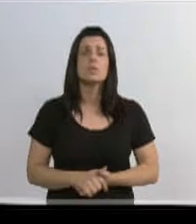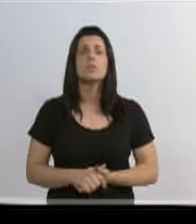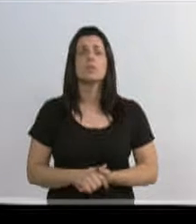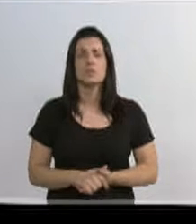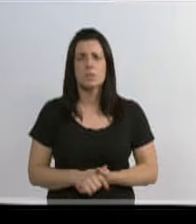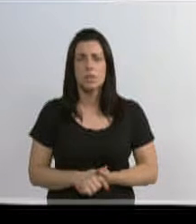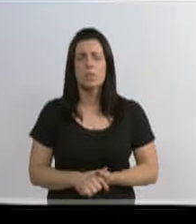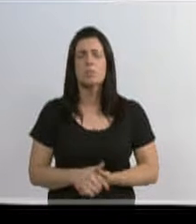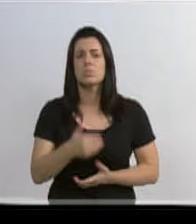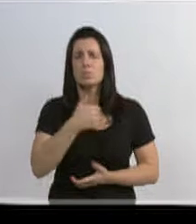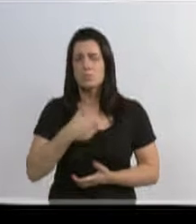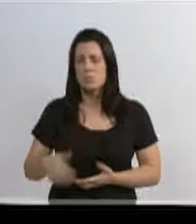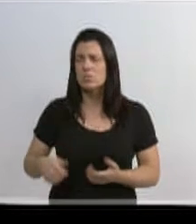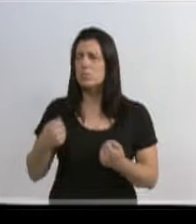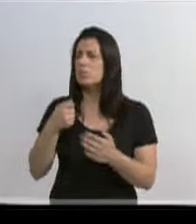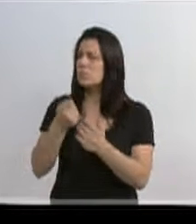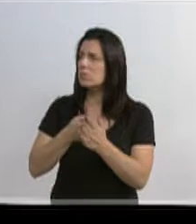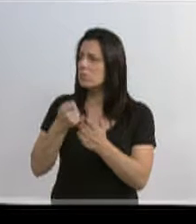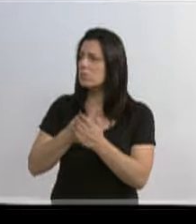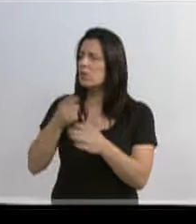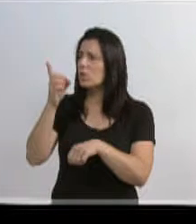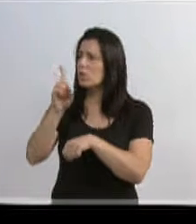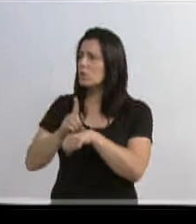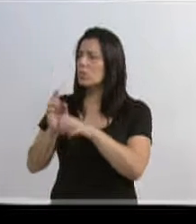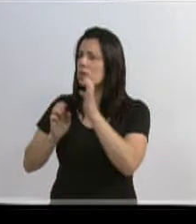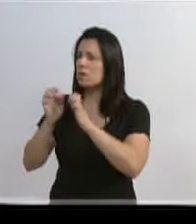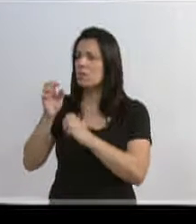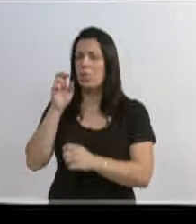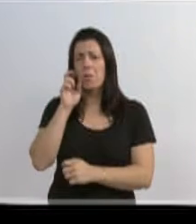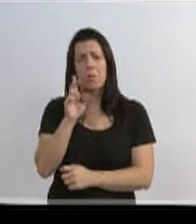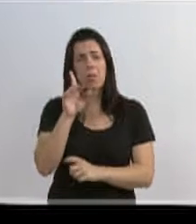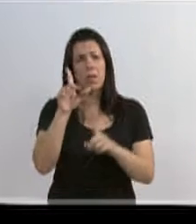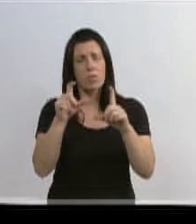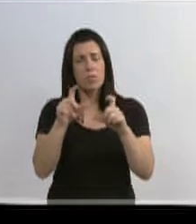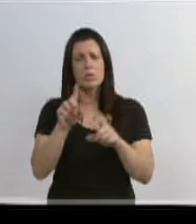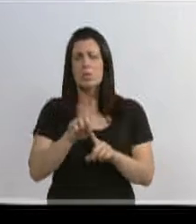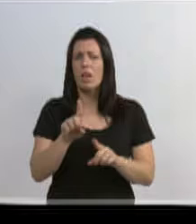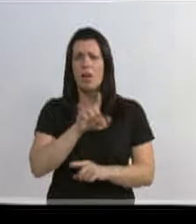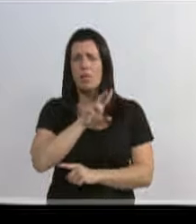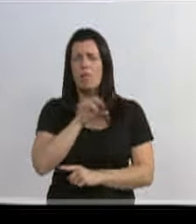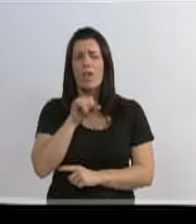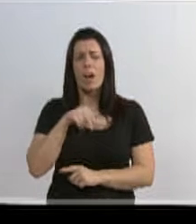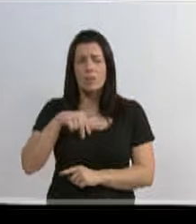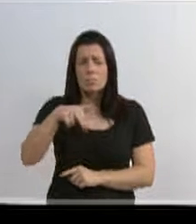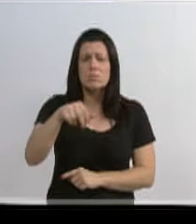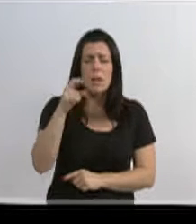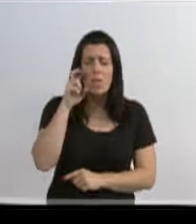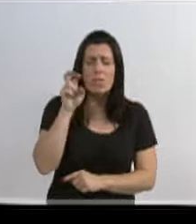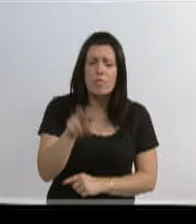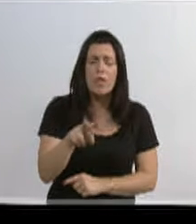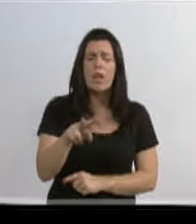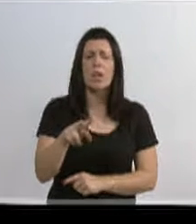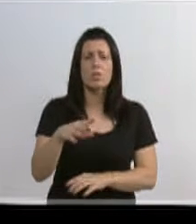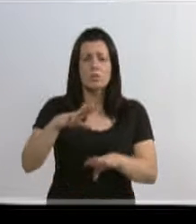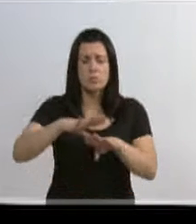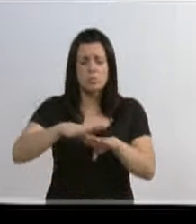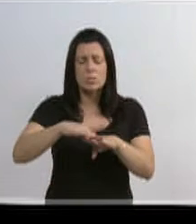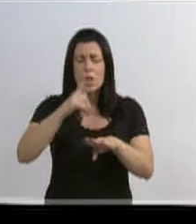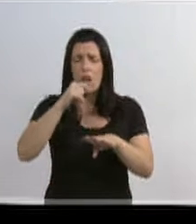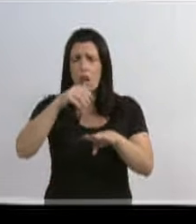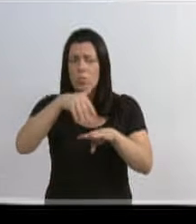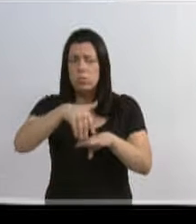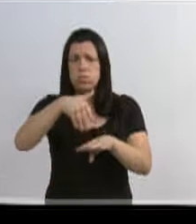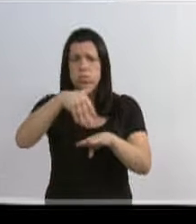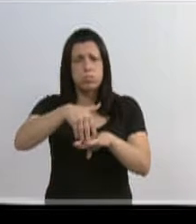empresa a fiscalização em loco. Não adianta olhar em foto, já fizemos lá, encaminhamos. Vai em loco verificar a situação. As bocas de lobos não têm vazão